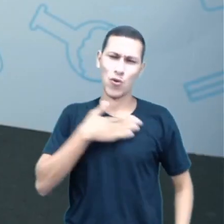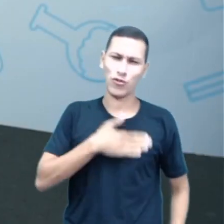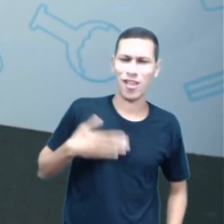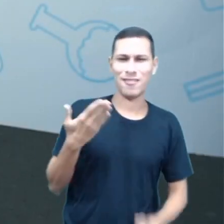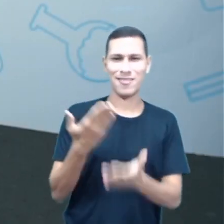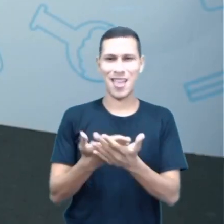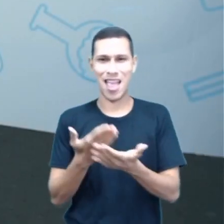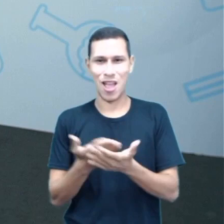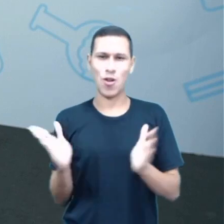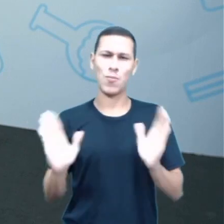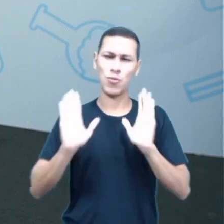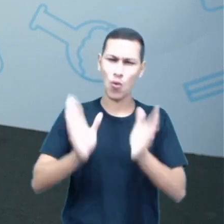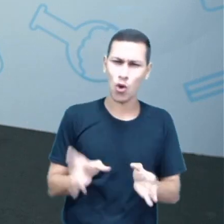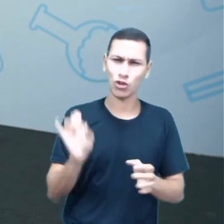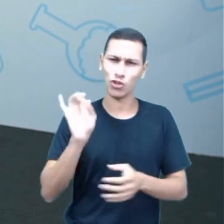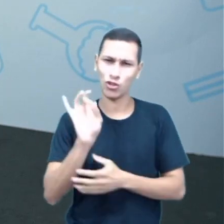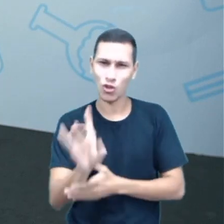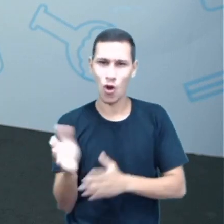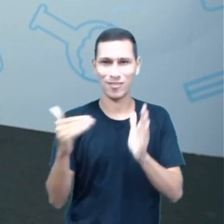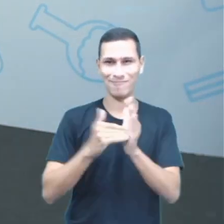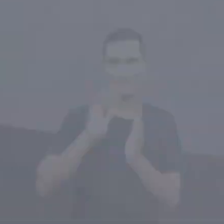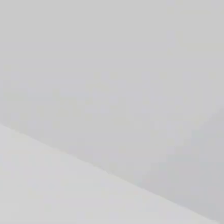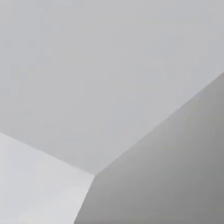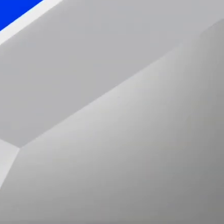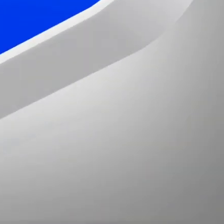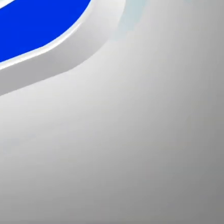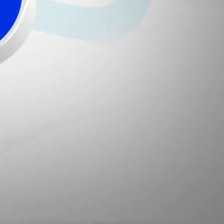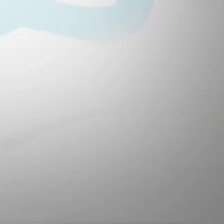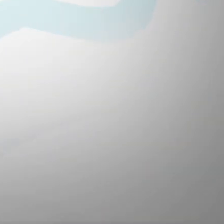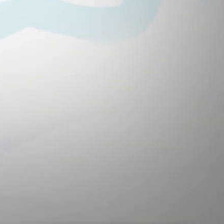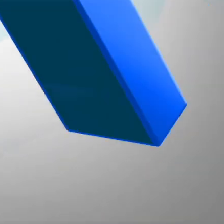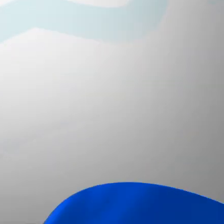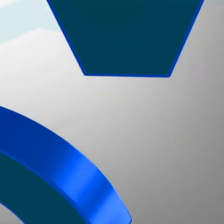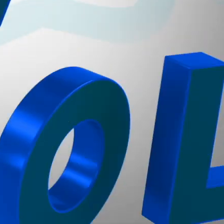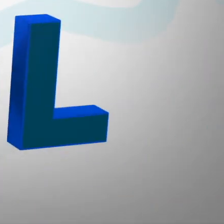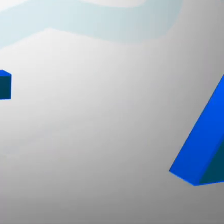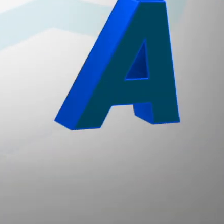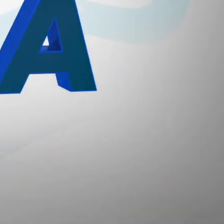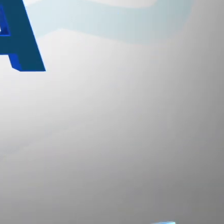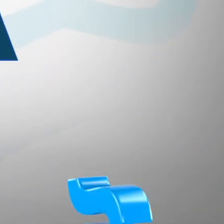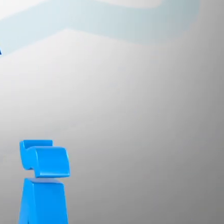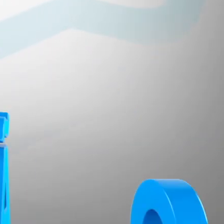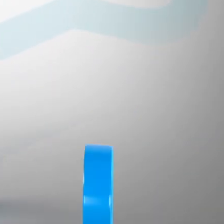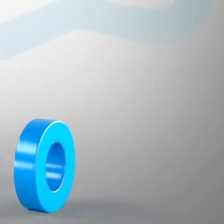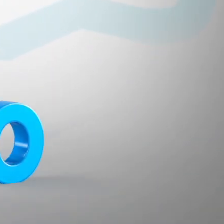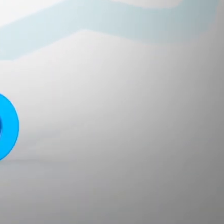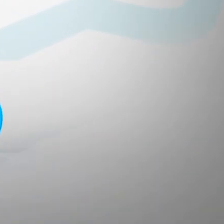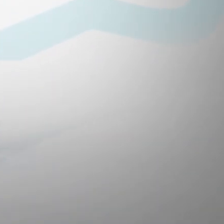hoje. Por hoje é só e até a próxima.